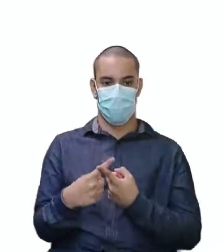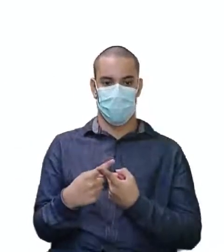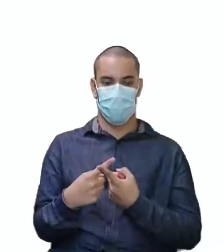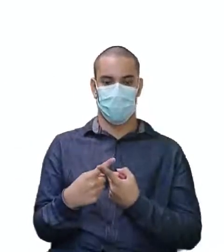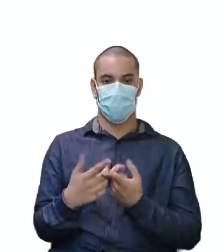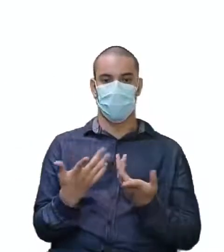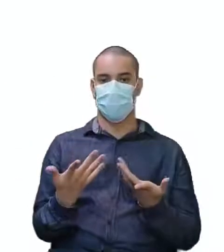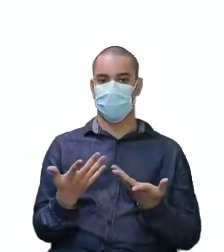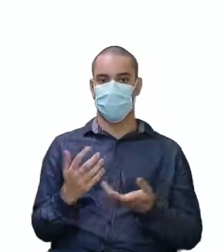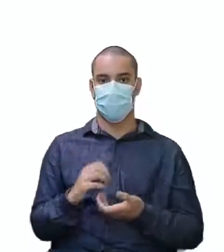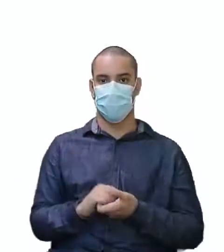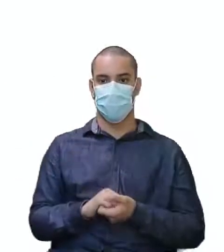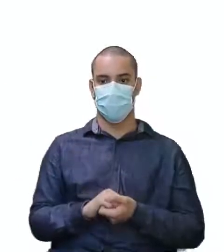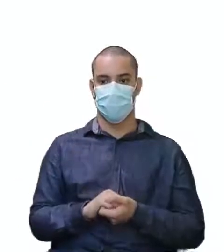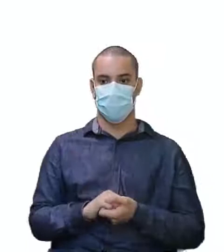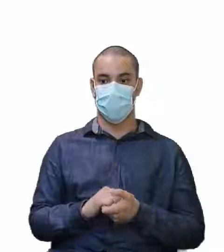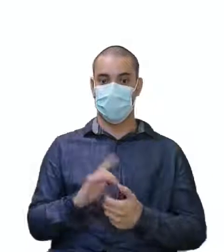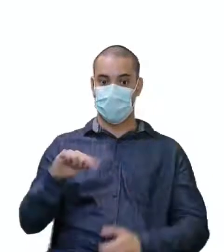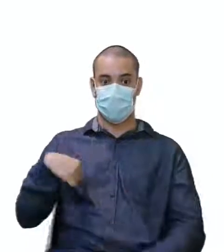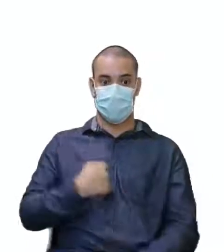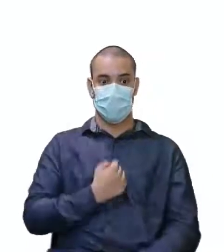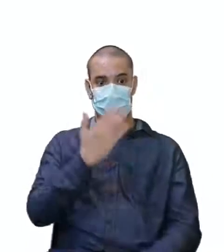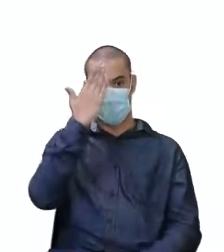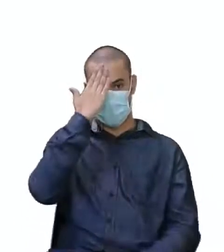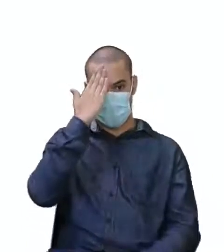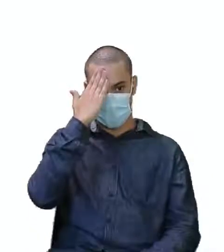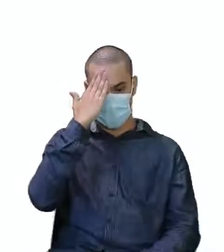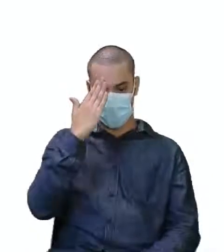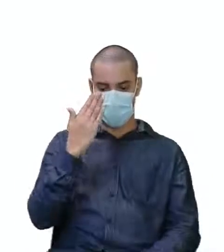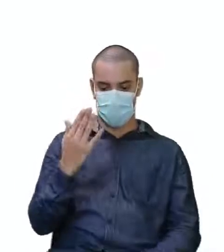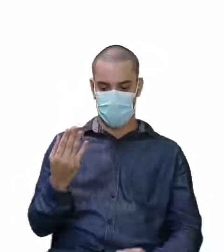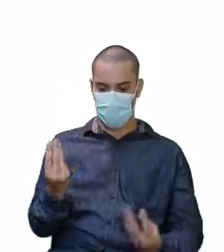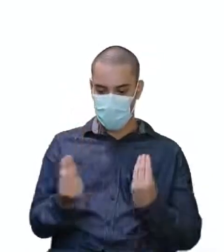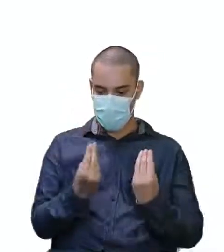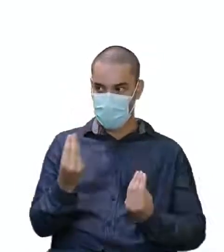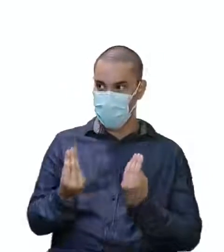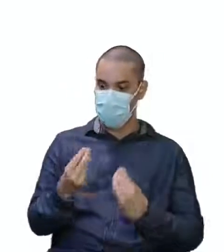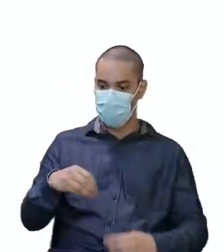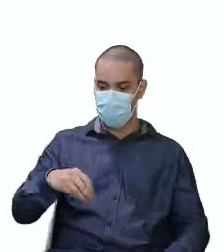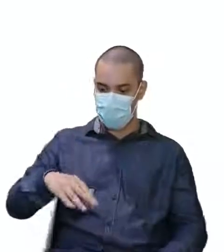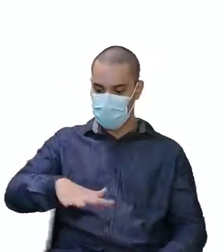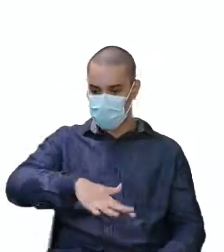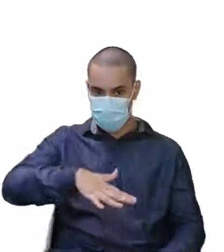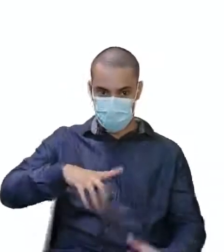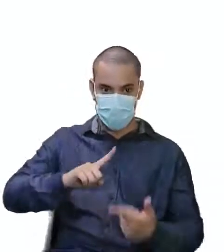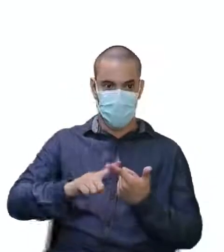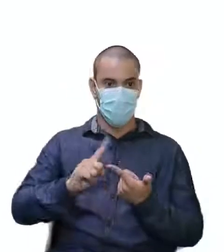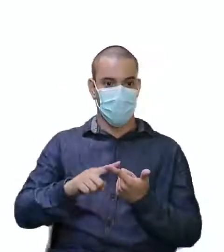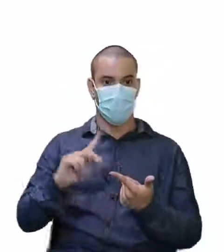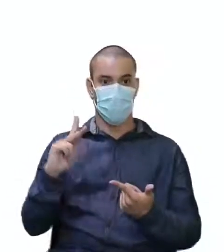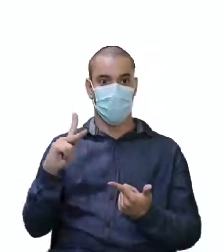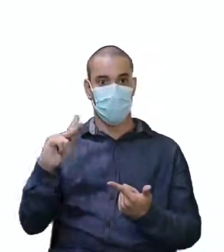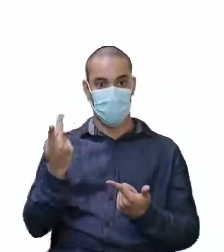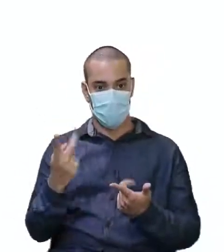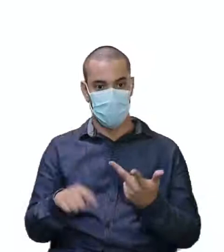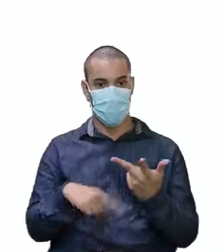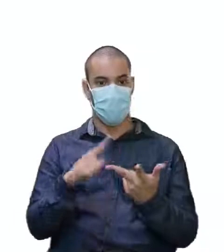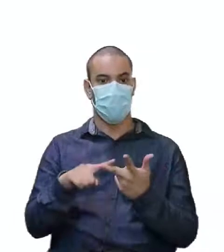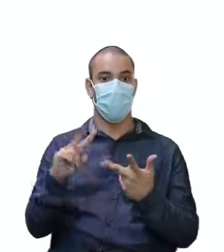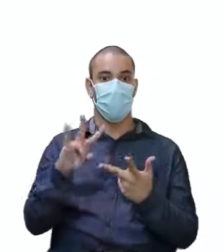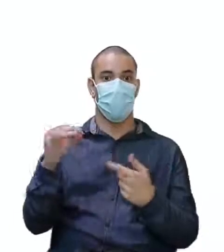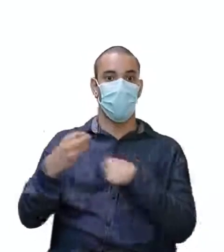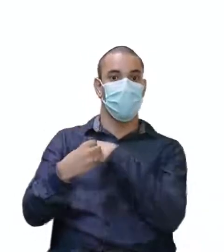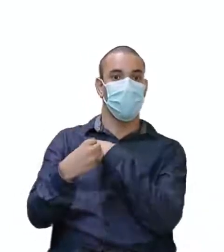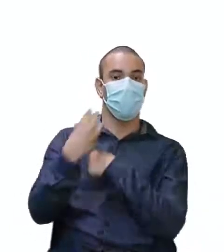eu já prestar atenção na umidade, no pH e o tipo de solo que ele precisa para viver, ele vai me